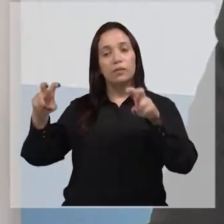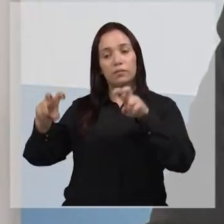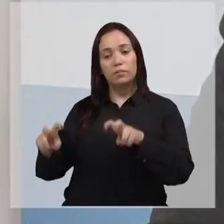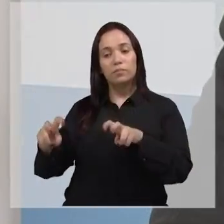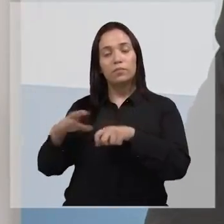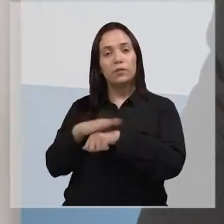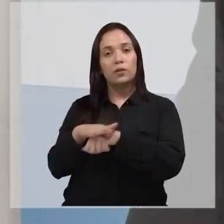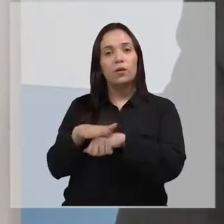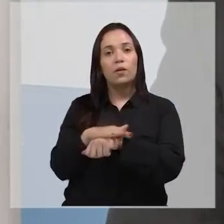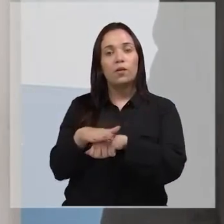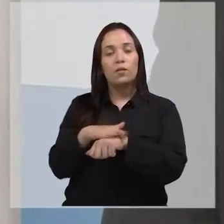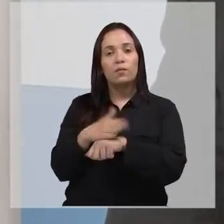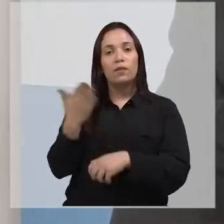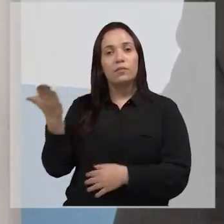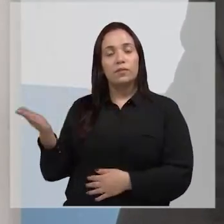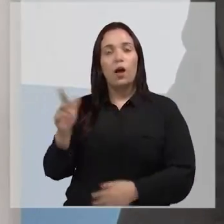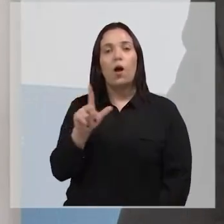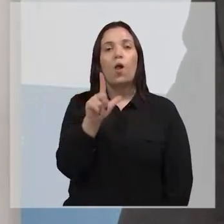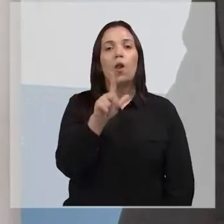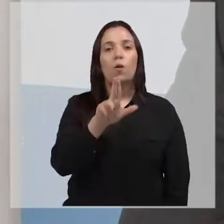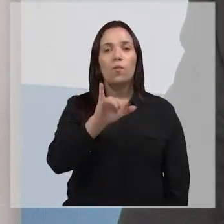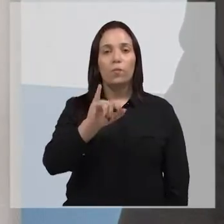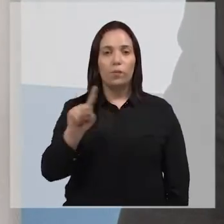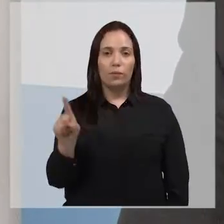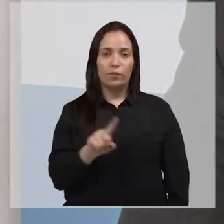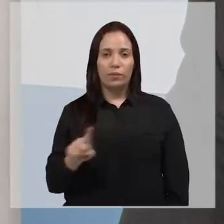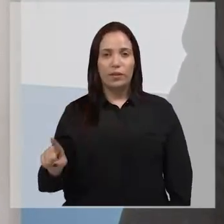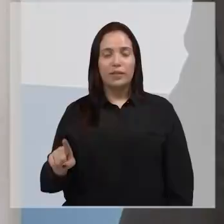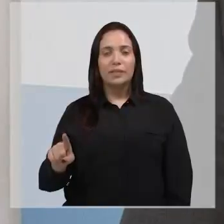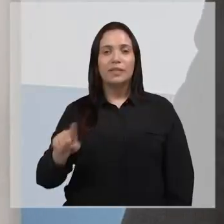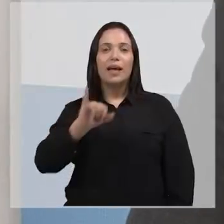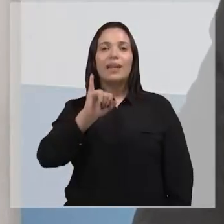companheiro Luiz Inácio...